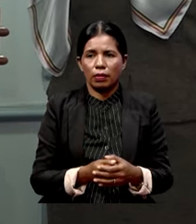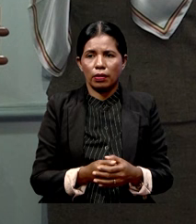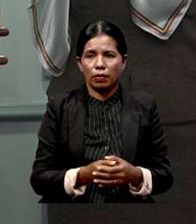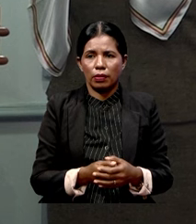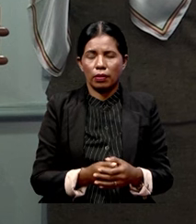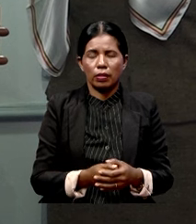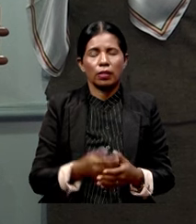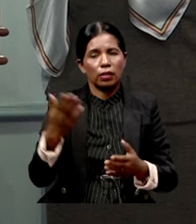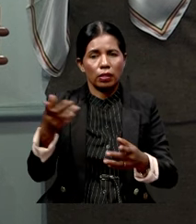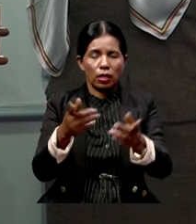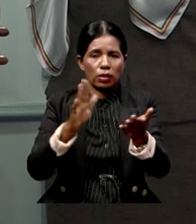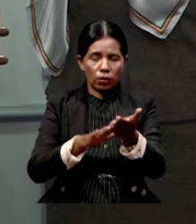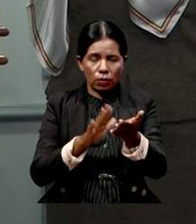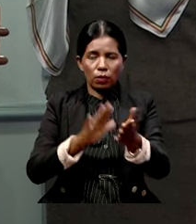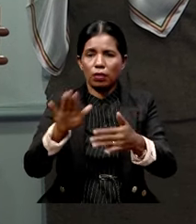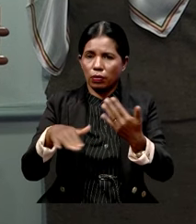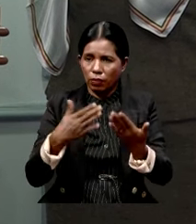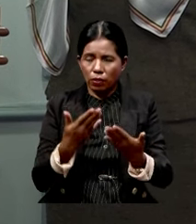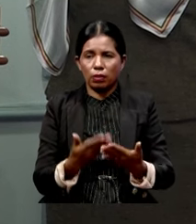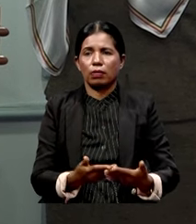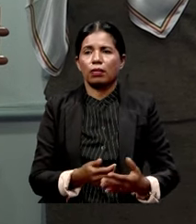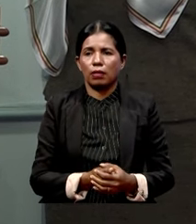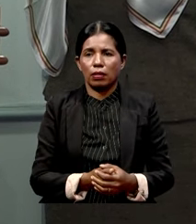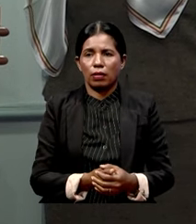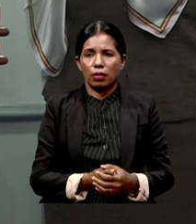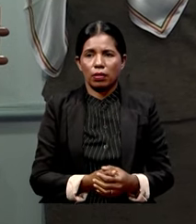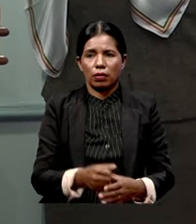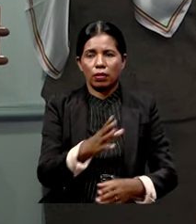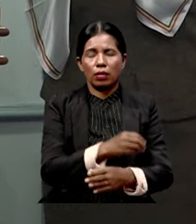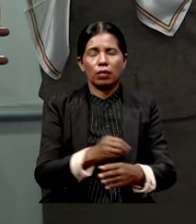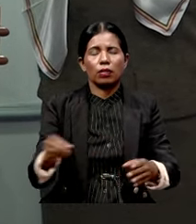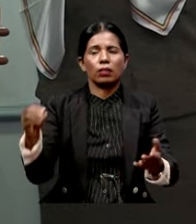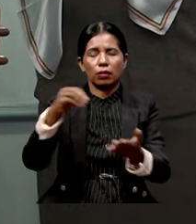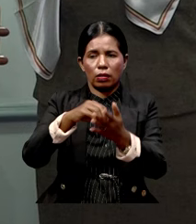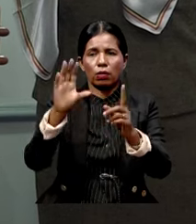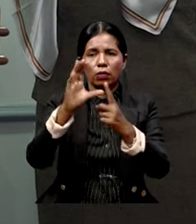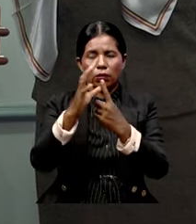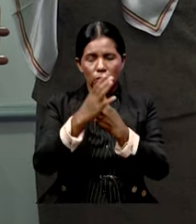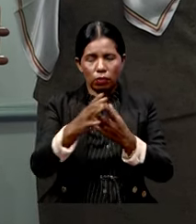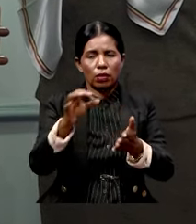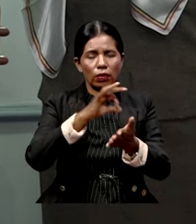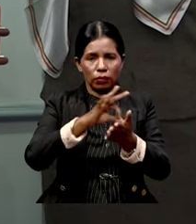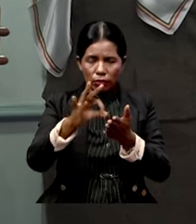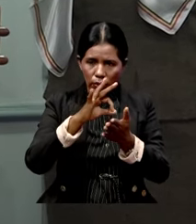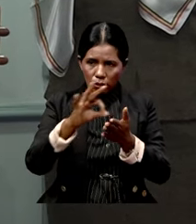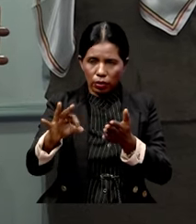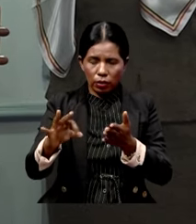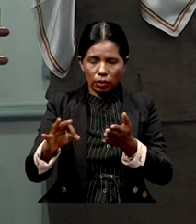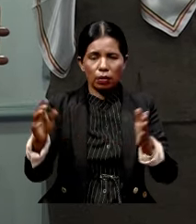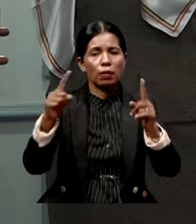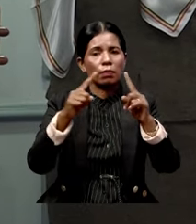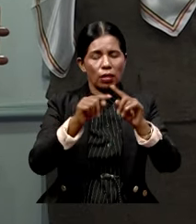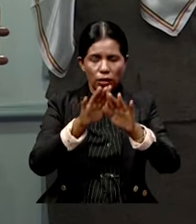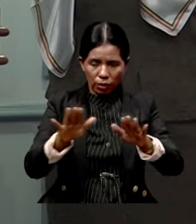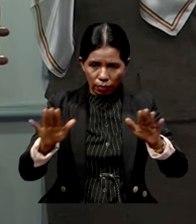estas escolas que dão tanta cultura e formação às crianças